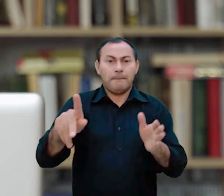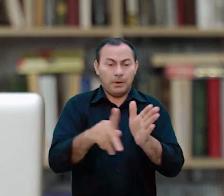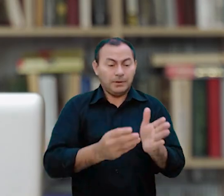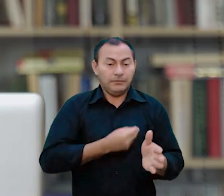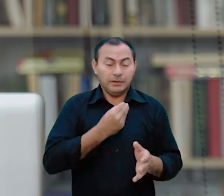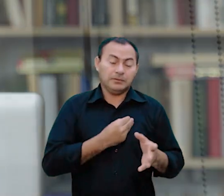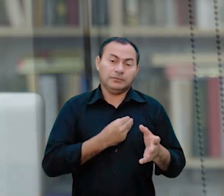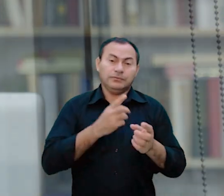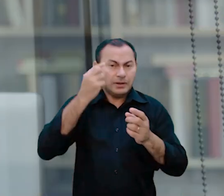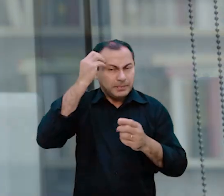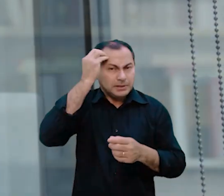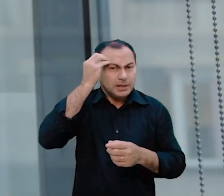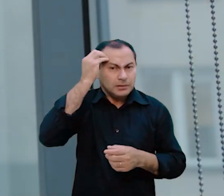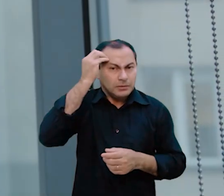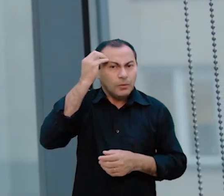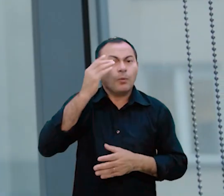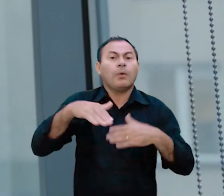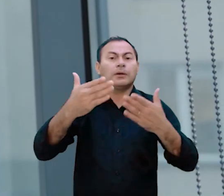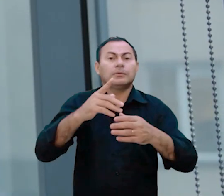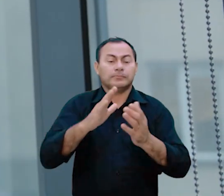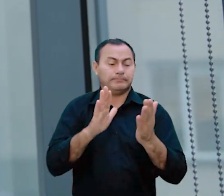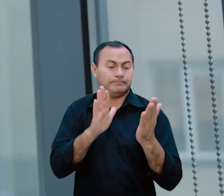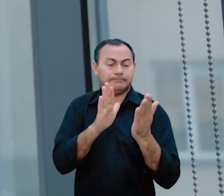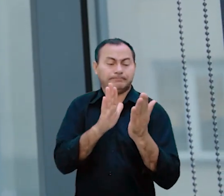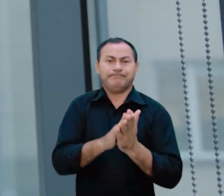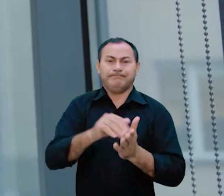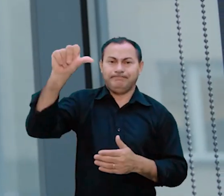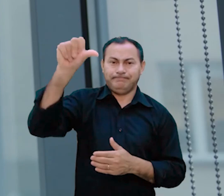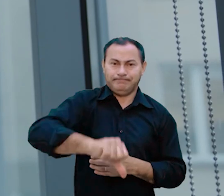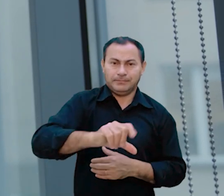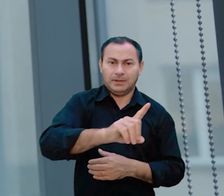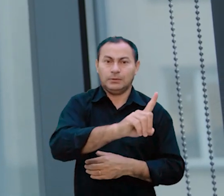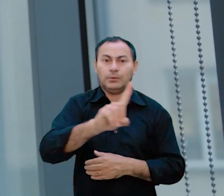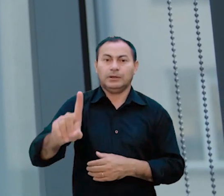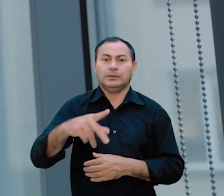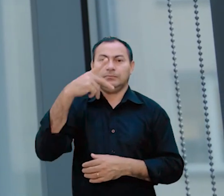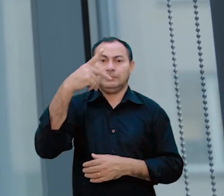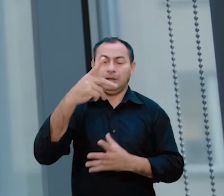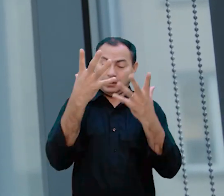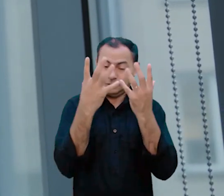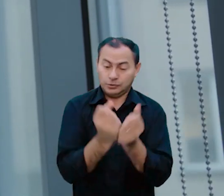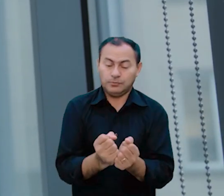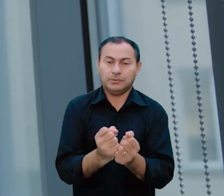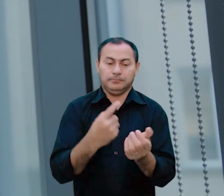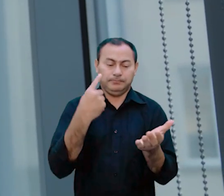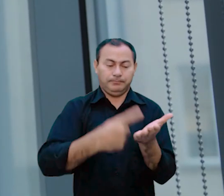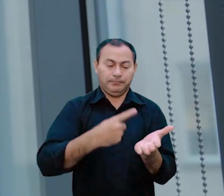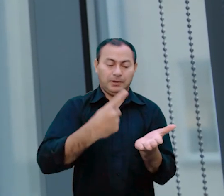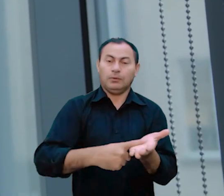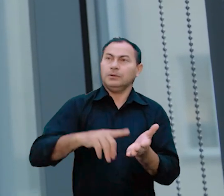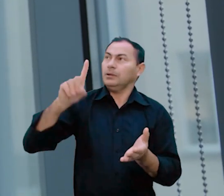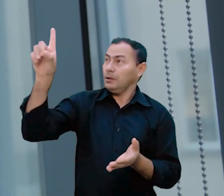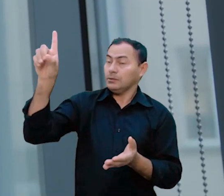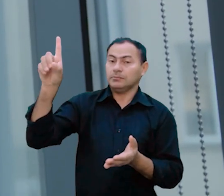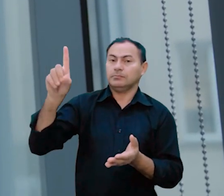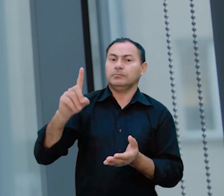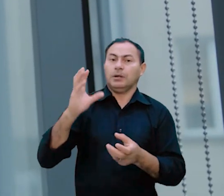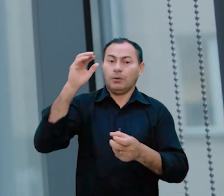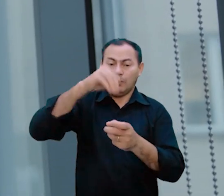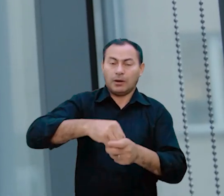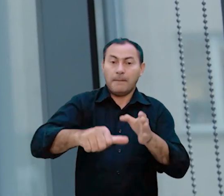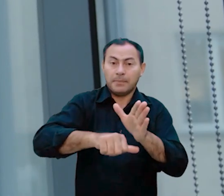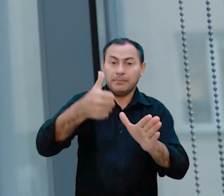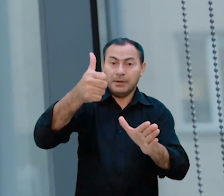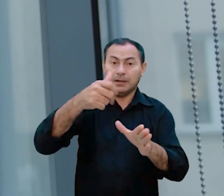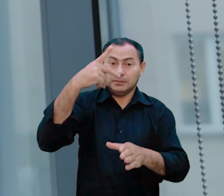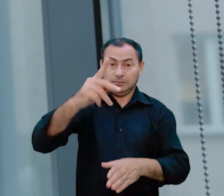isso na sua própria vida. Suponhamos que você enfrente uma crise durante a qual assuma um compromisso com Deus e